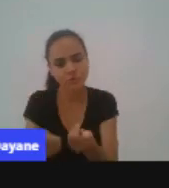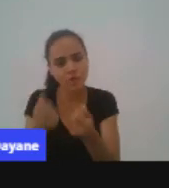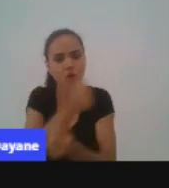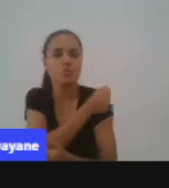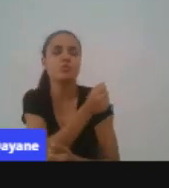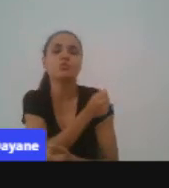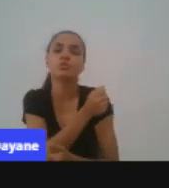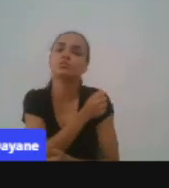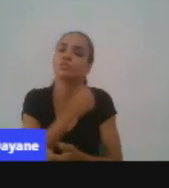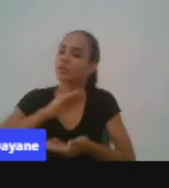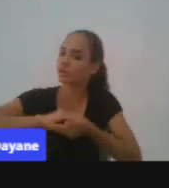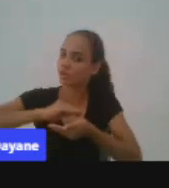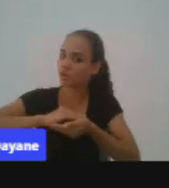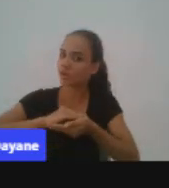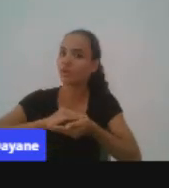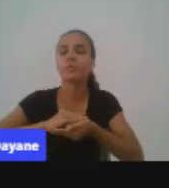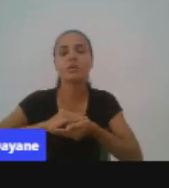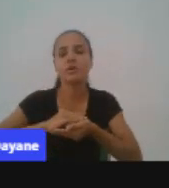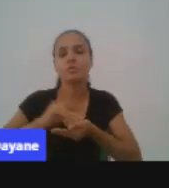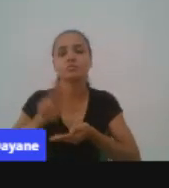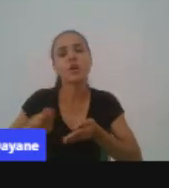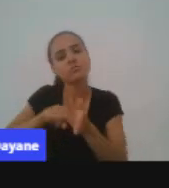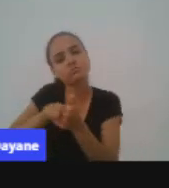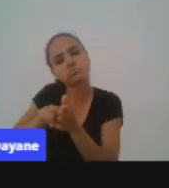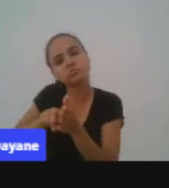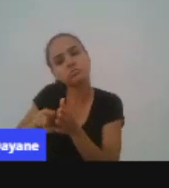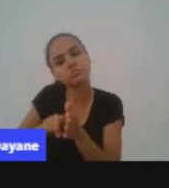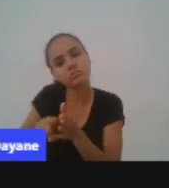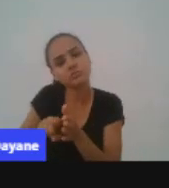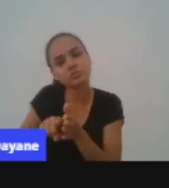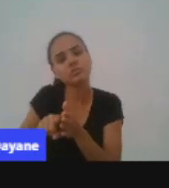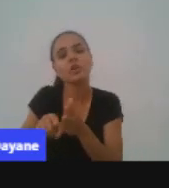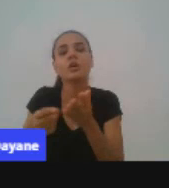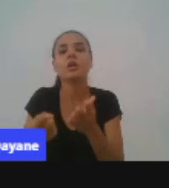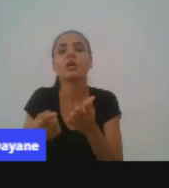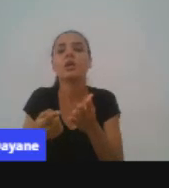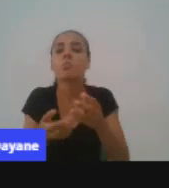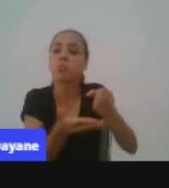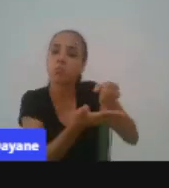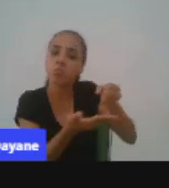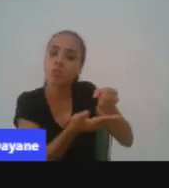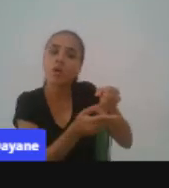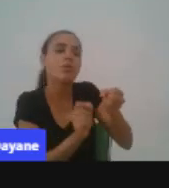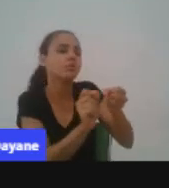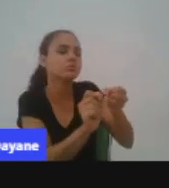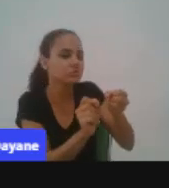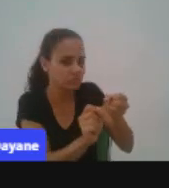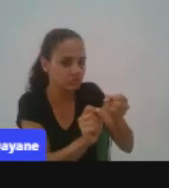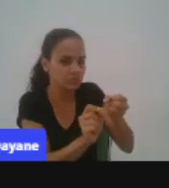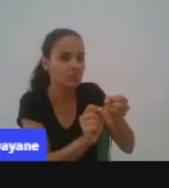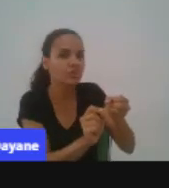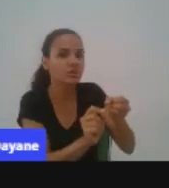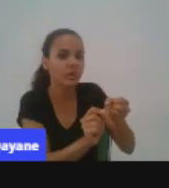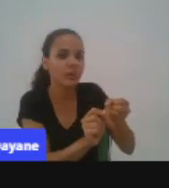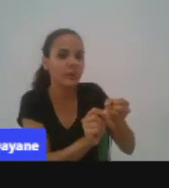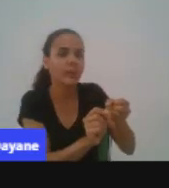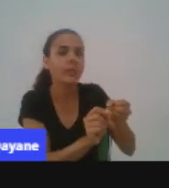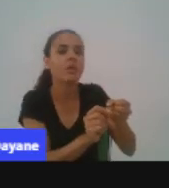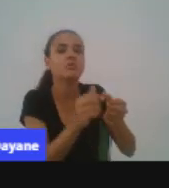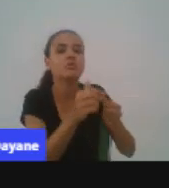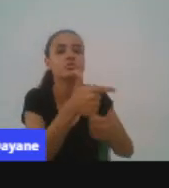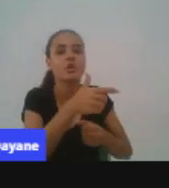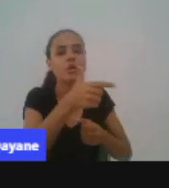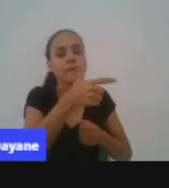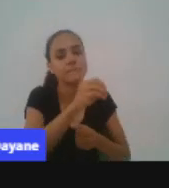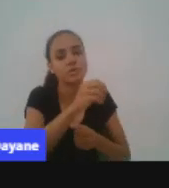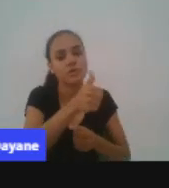essas alinhadas à base de reordenação curricular de 2021. Ou seja, nós estamos fazendo toda uma reordenação